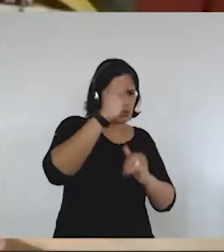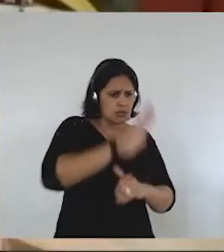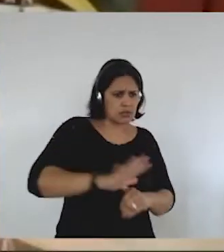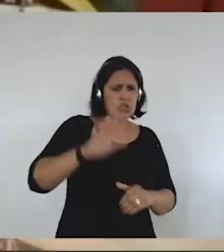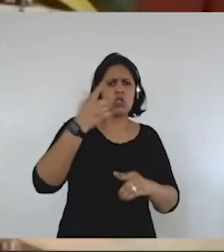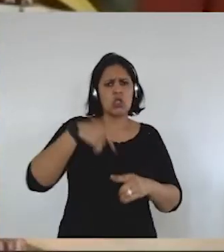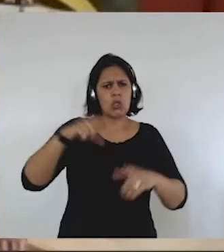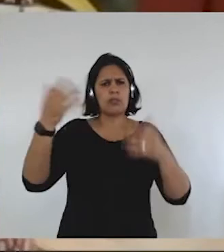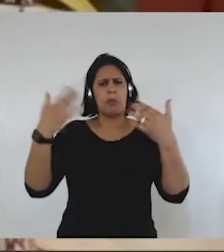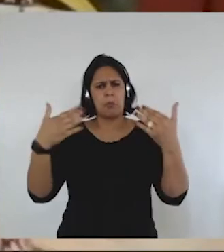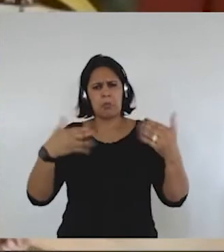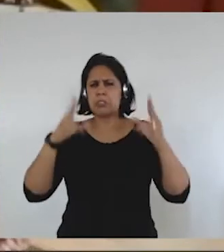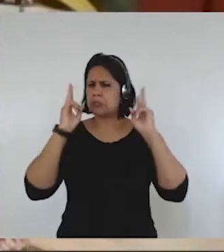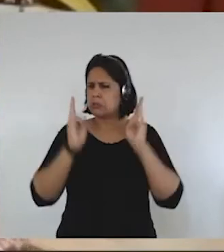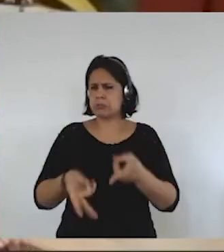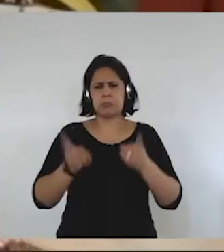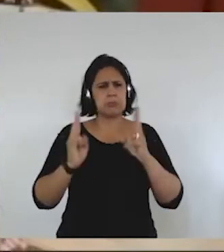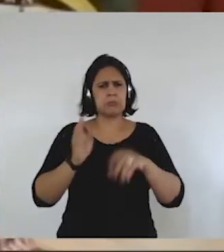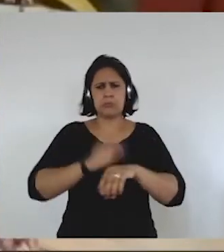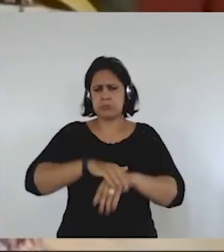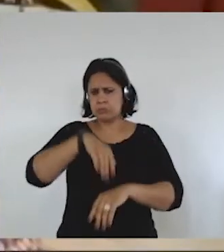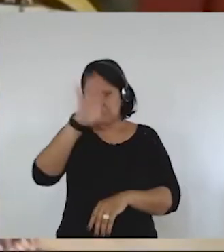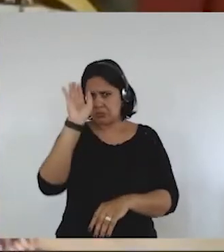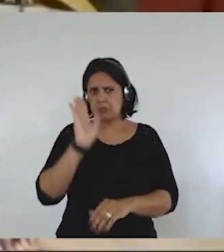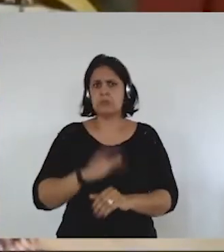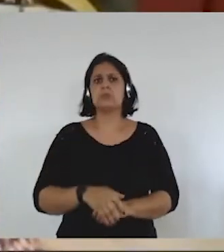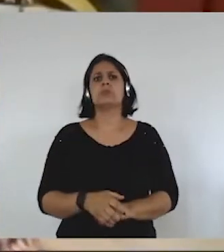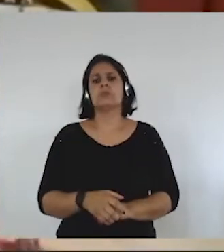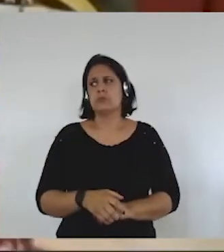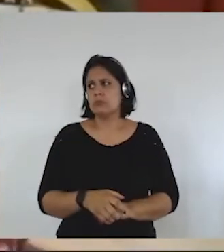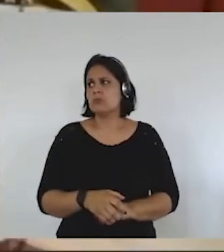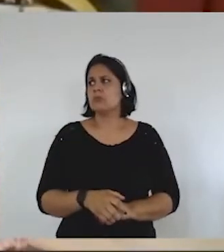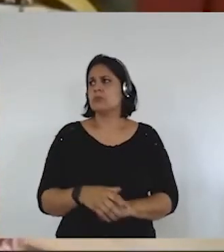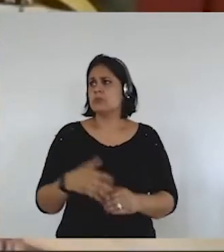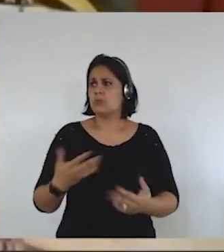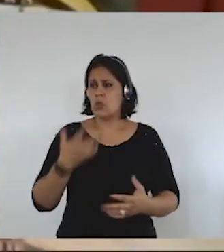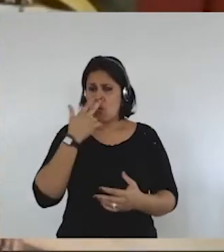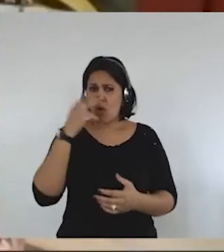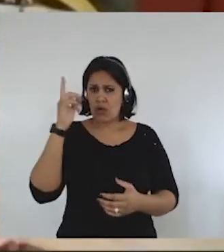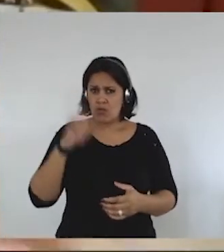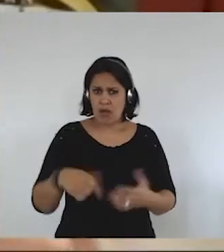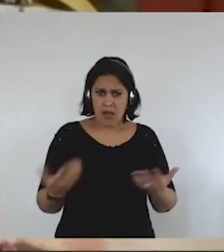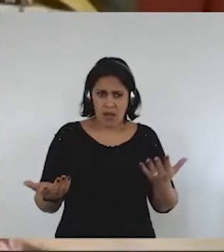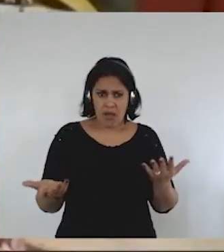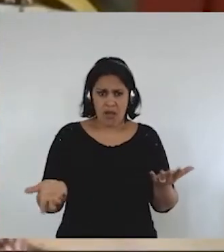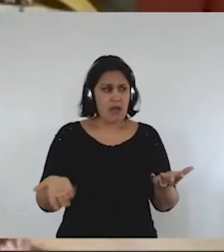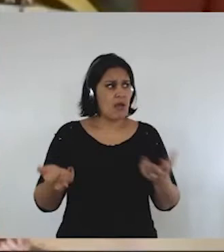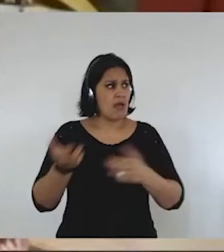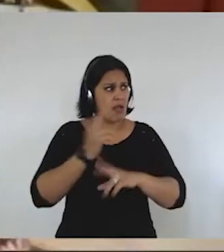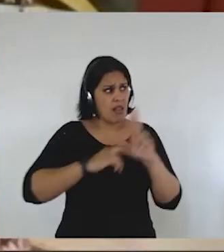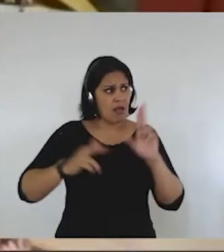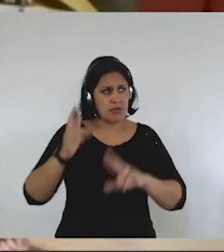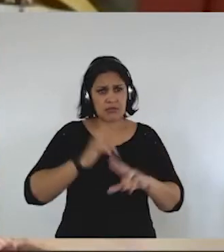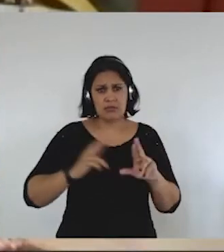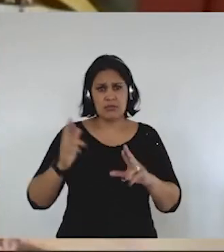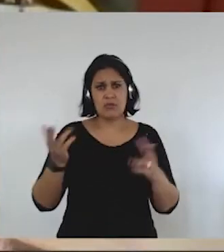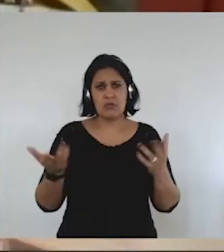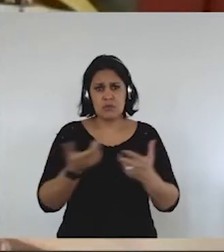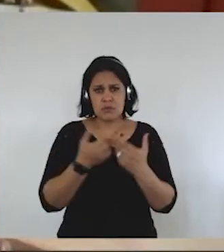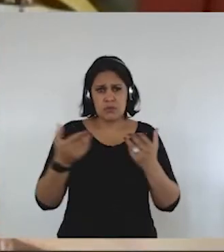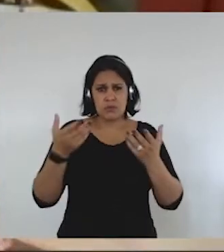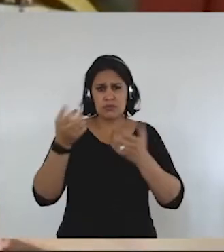discutiu bastante, né? E acho que é o ponto nevrálgico, né, dessa relação com